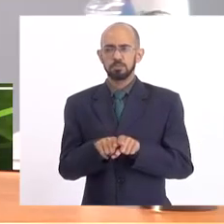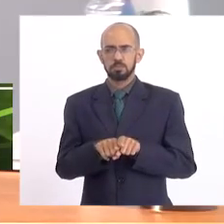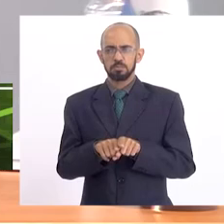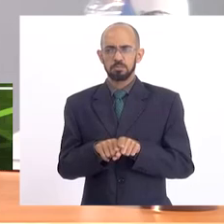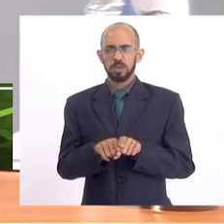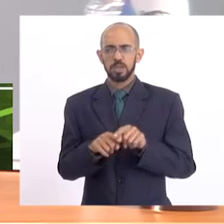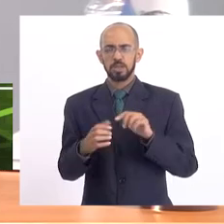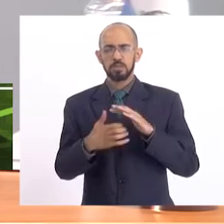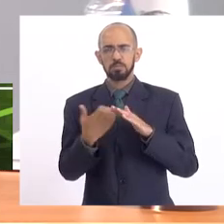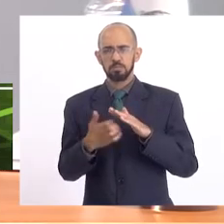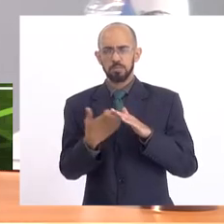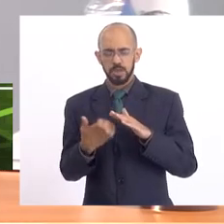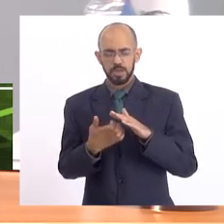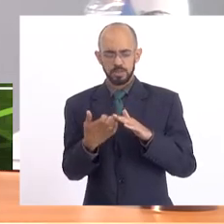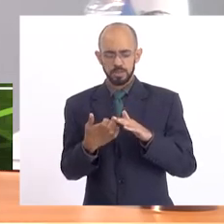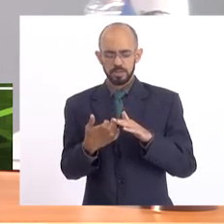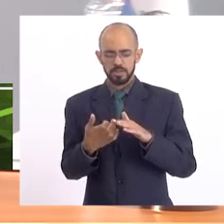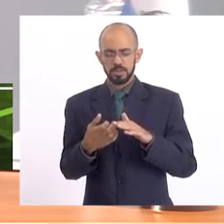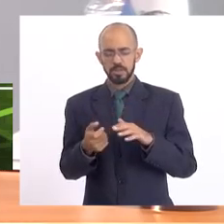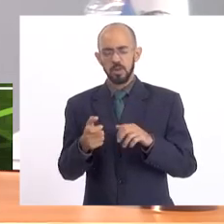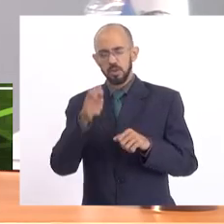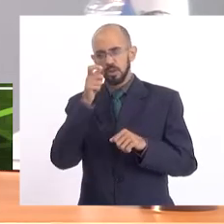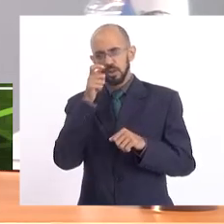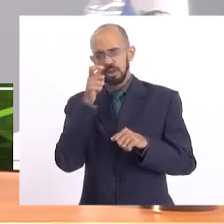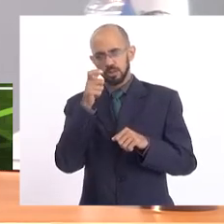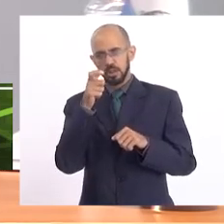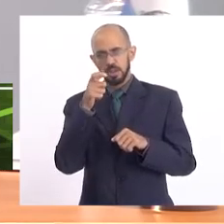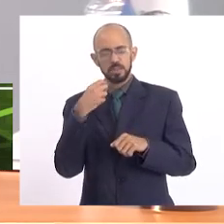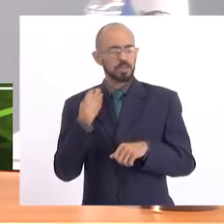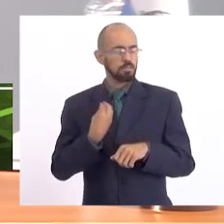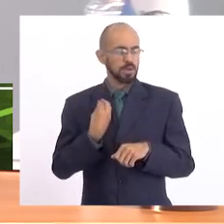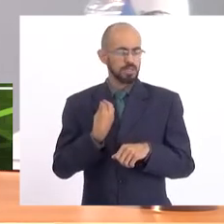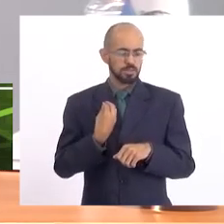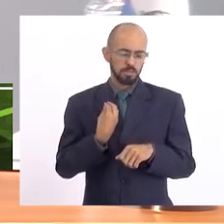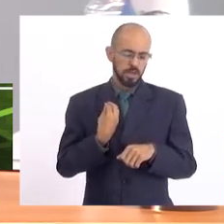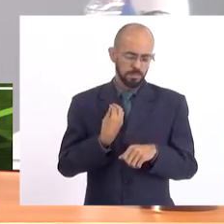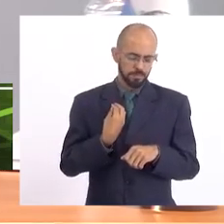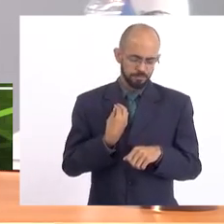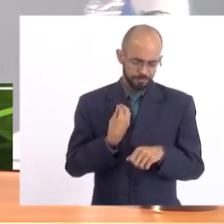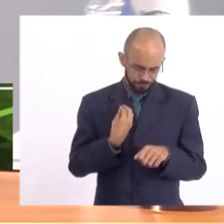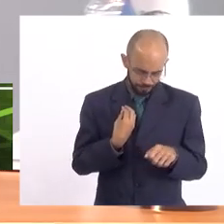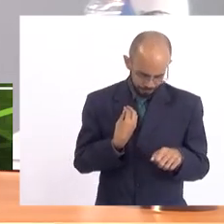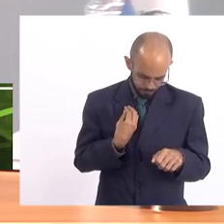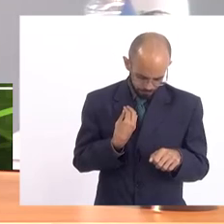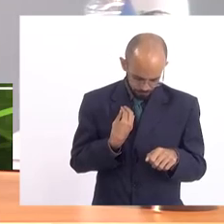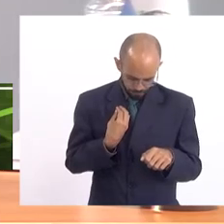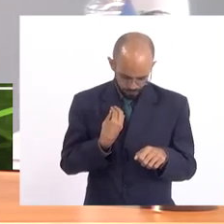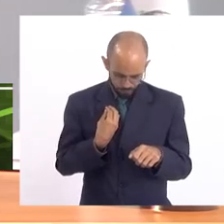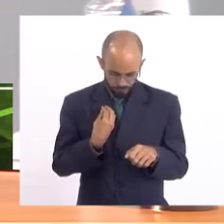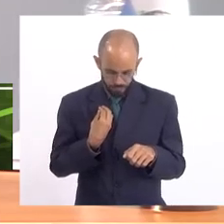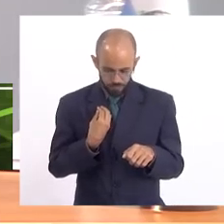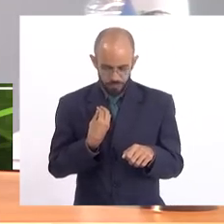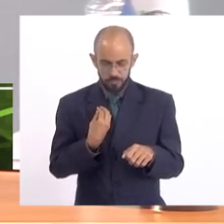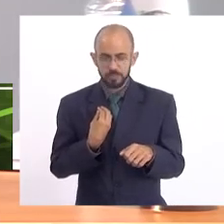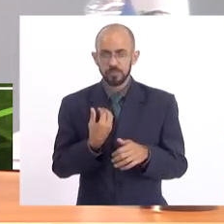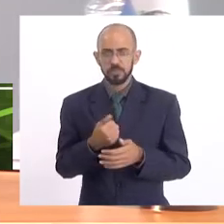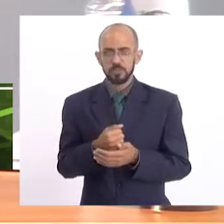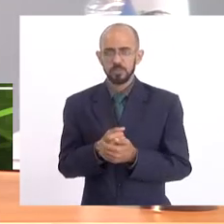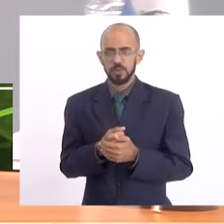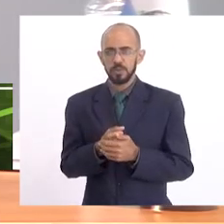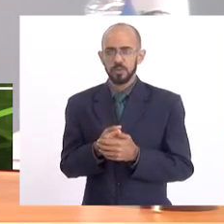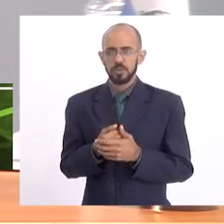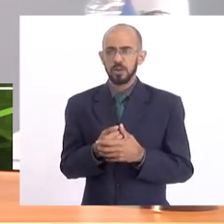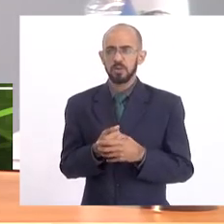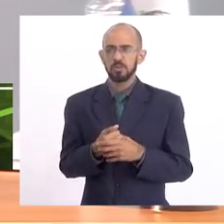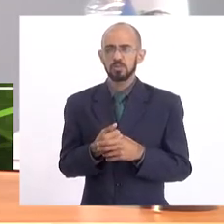várias empresas que estão dispostas aí a participar disso, para que a gente crie lá no Degase